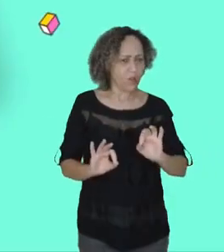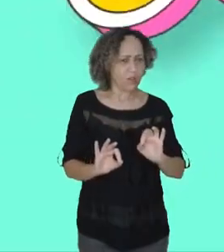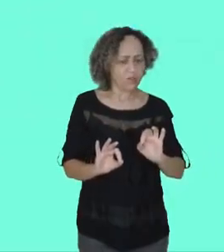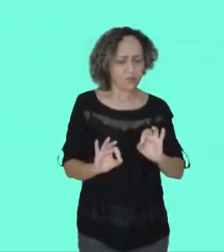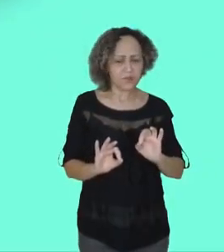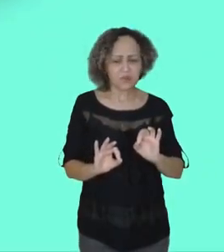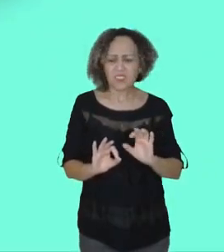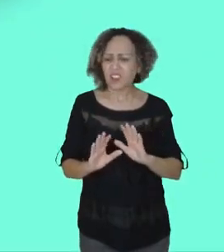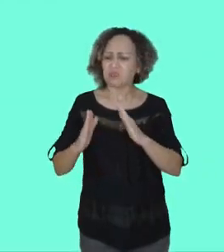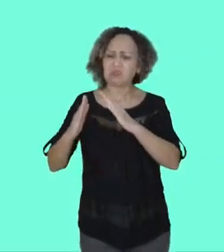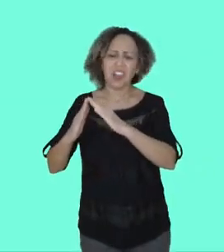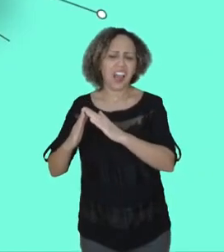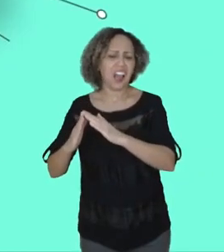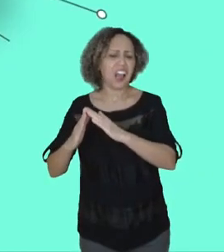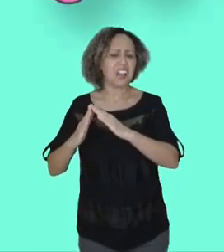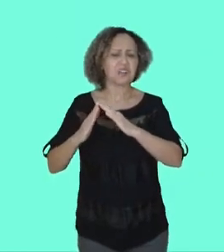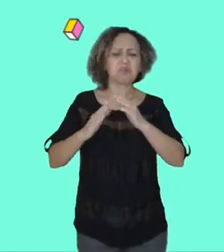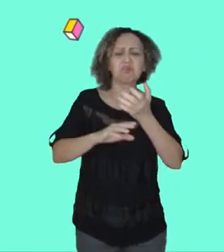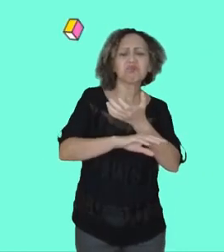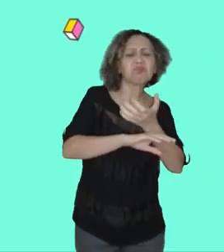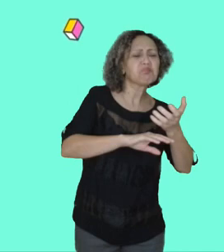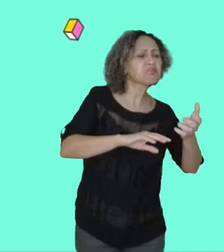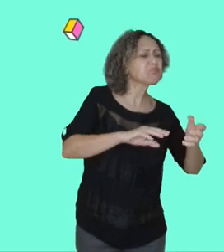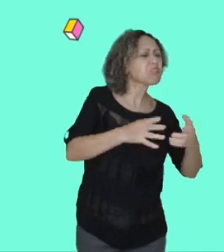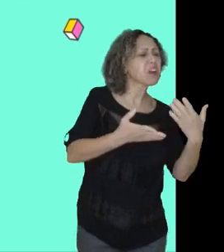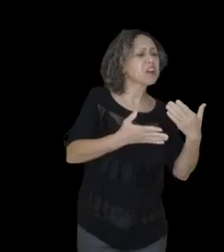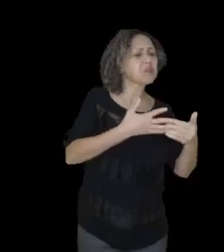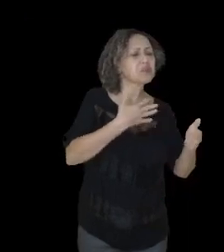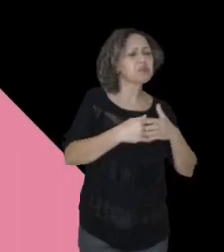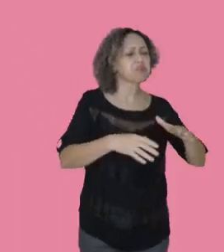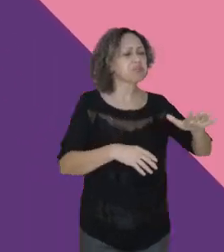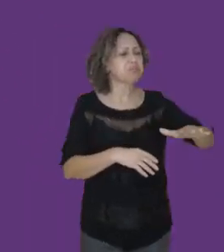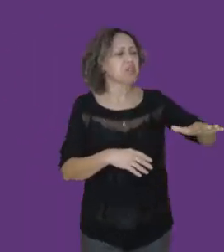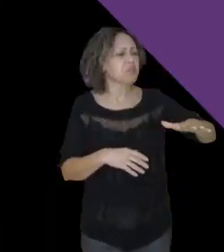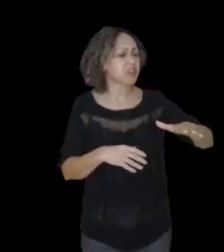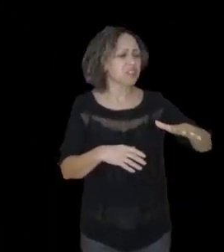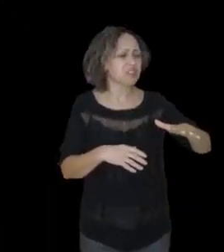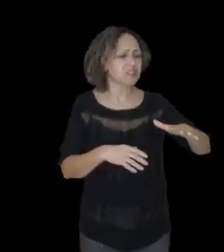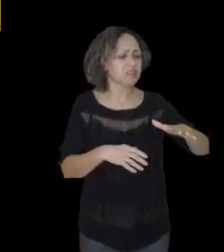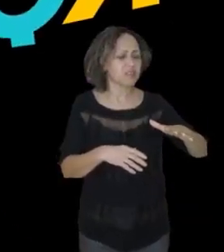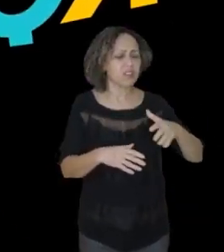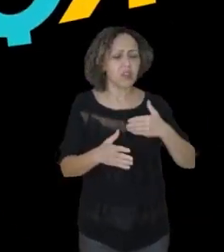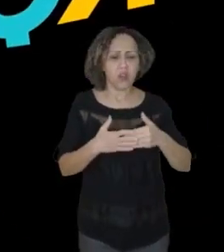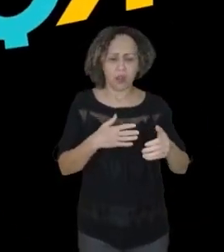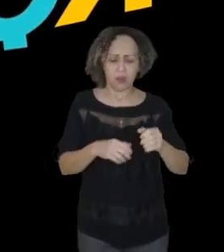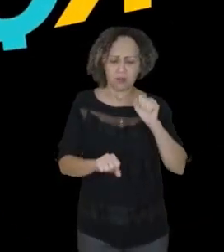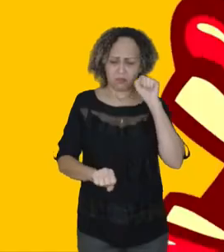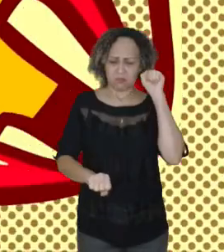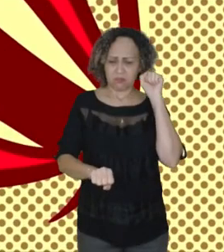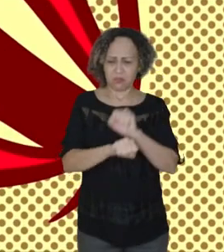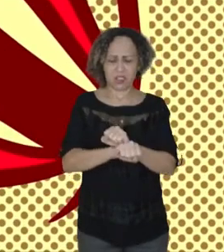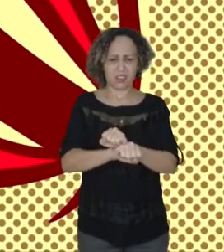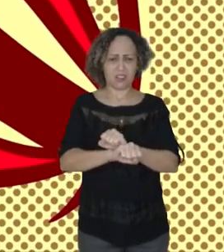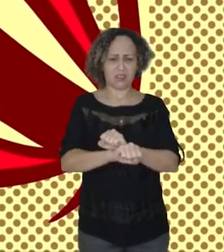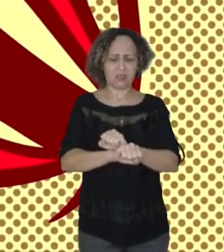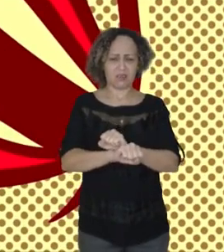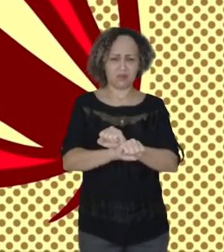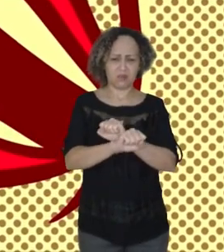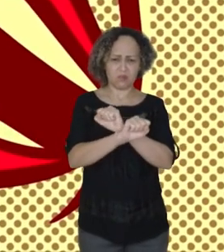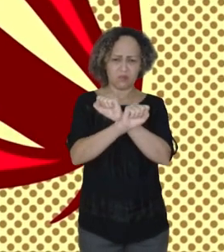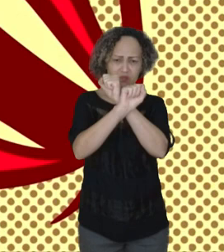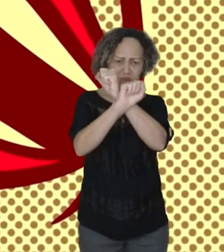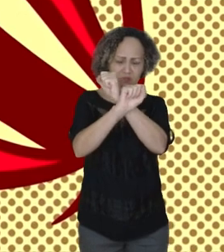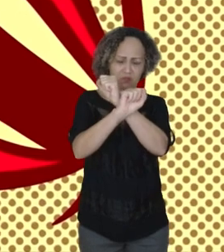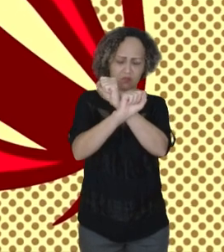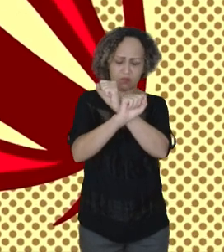Seja em casa, no campo, na rua ou na praça. Chega de mordaça,